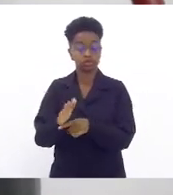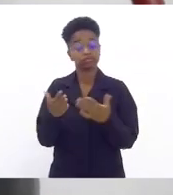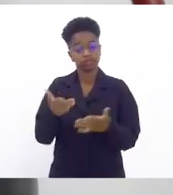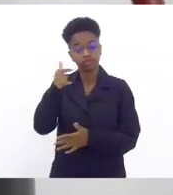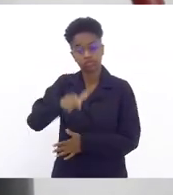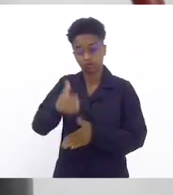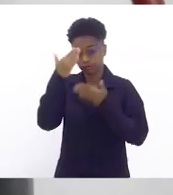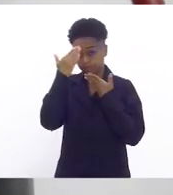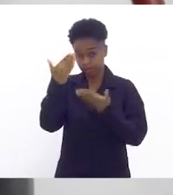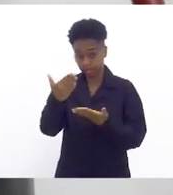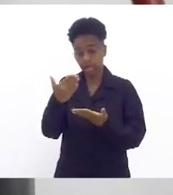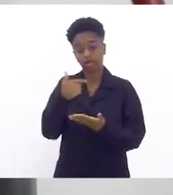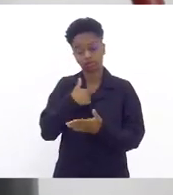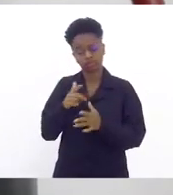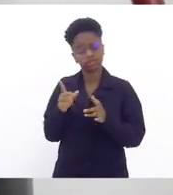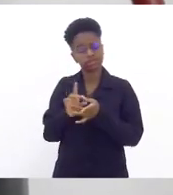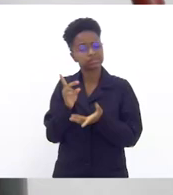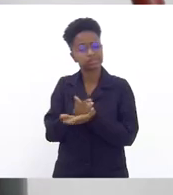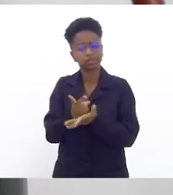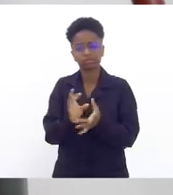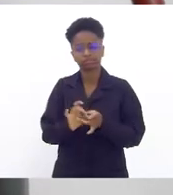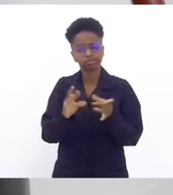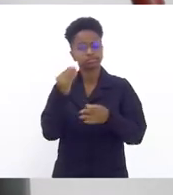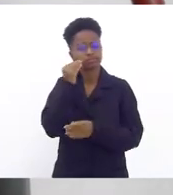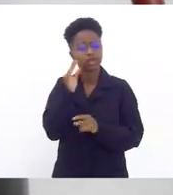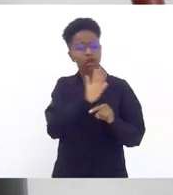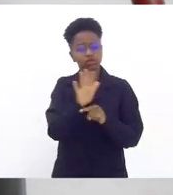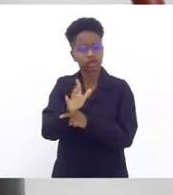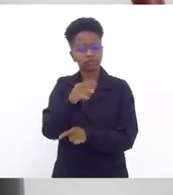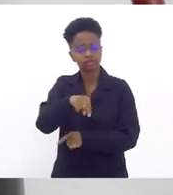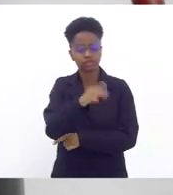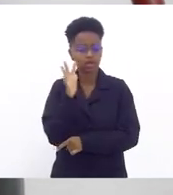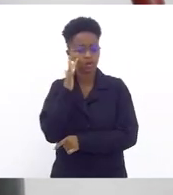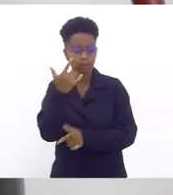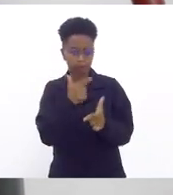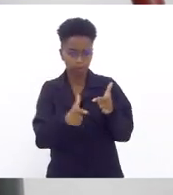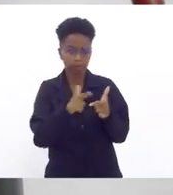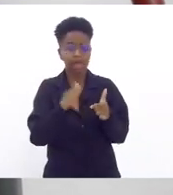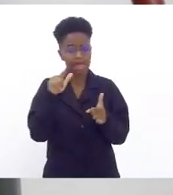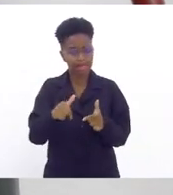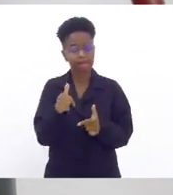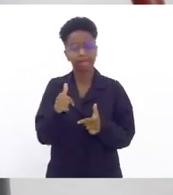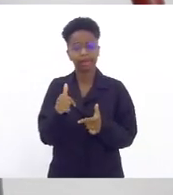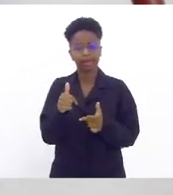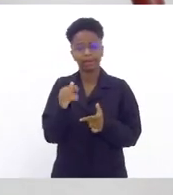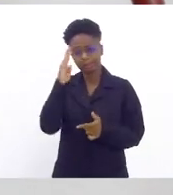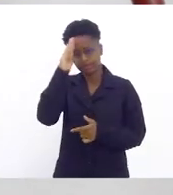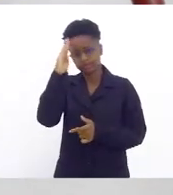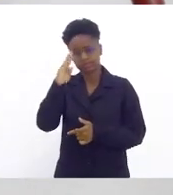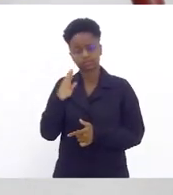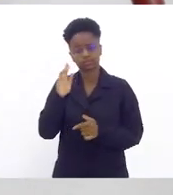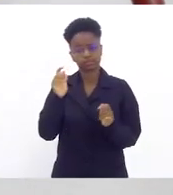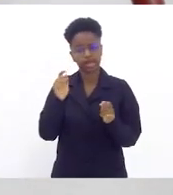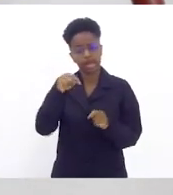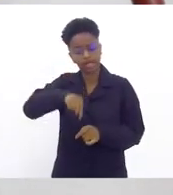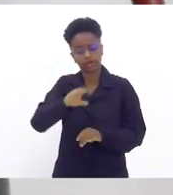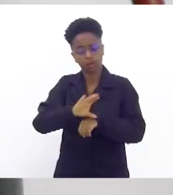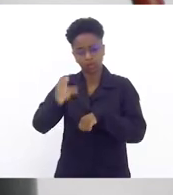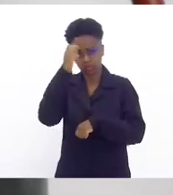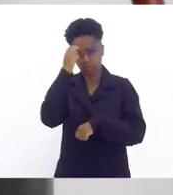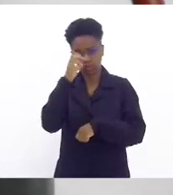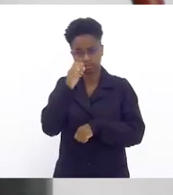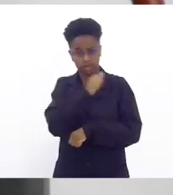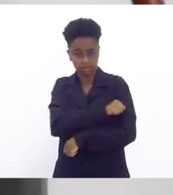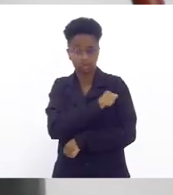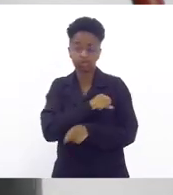obrigada Conte com a minha disposição para a solução desse problema que eu acho que o problema crucial para nossa sociedade para cultura da do Rio de Janeiro Obrigada